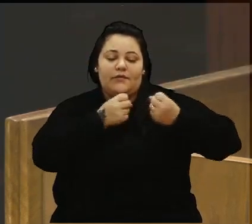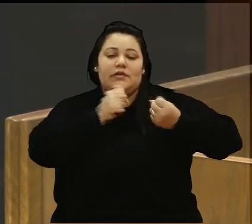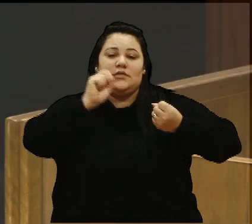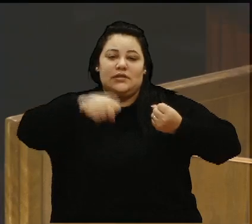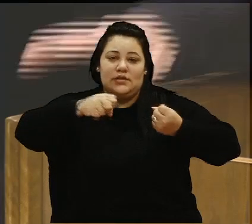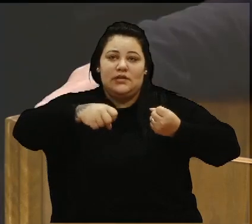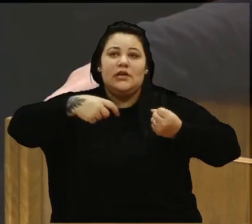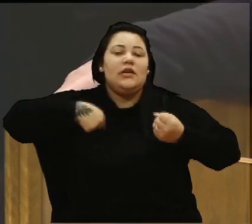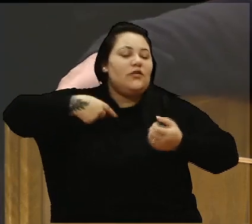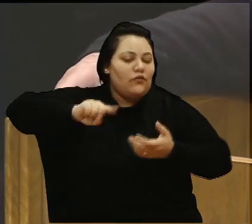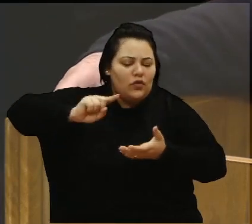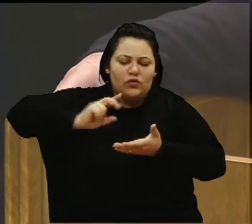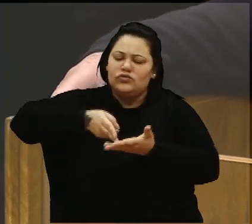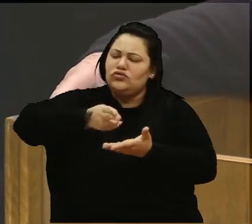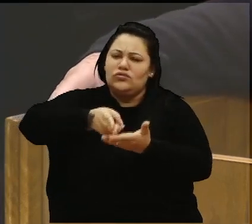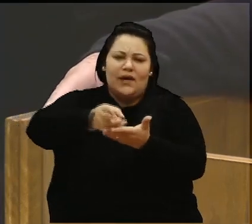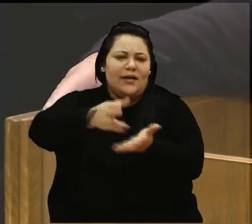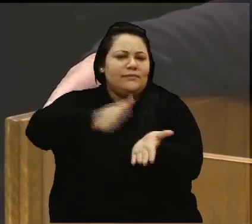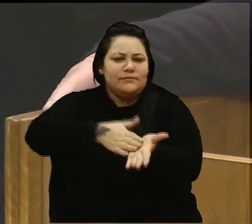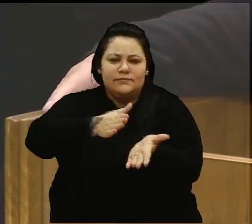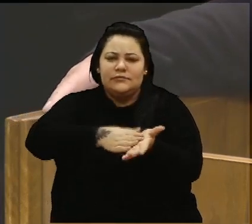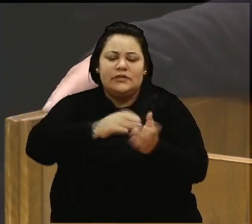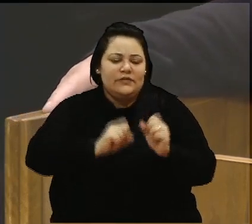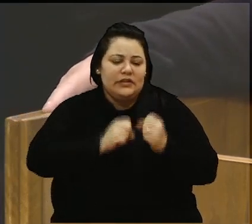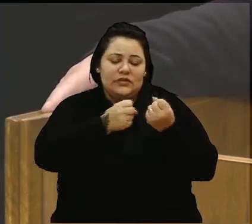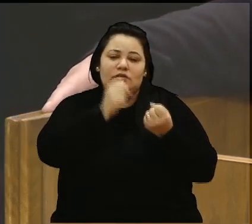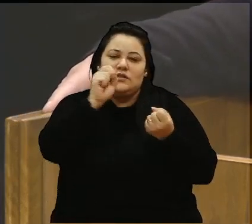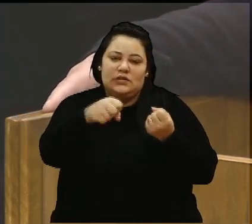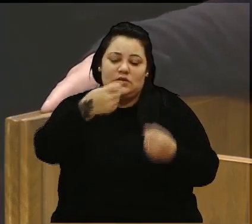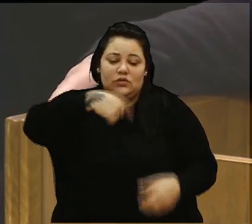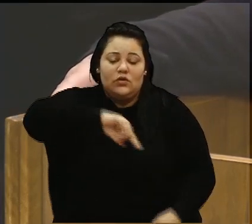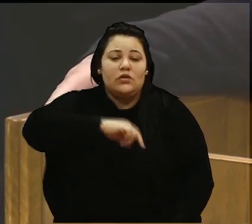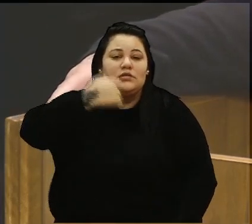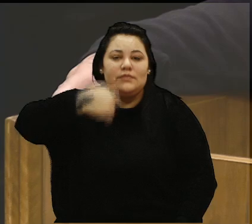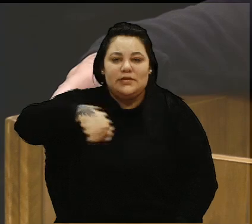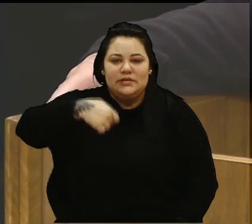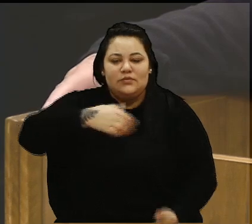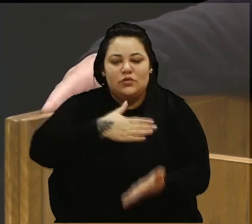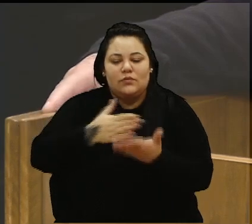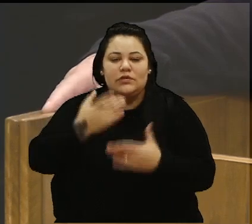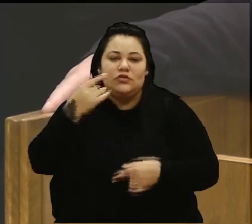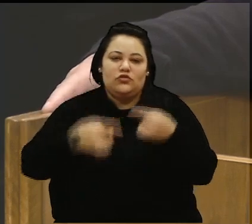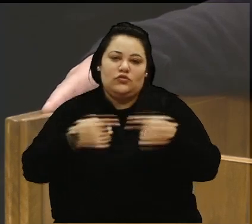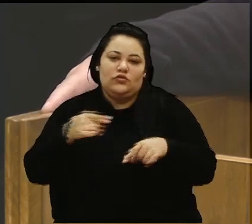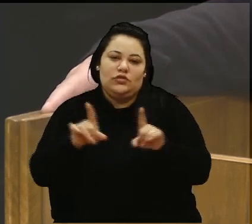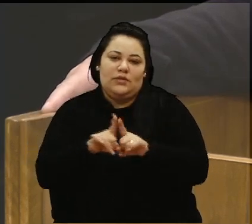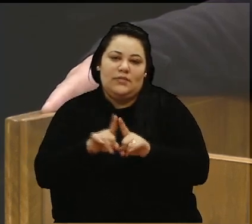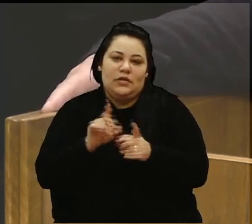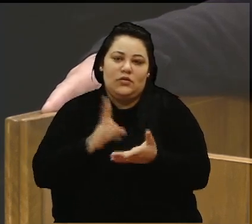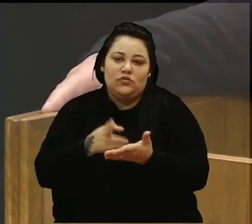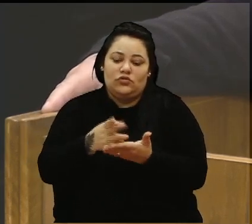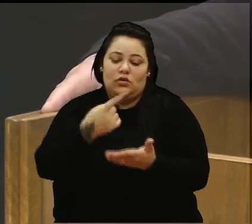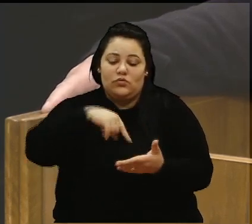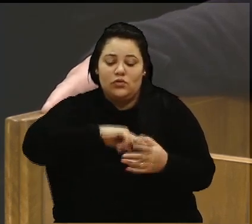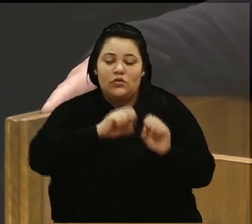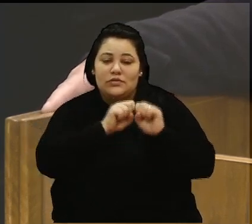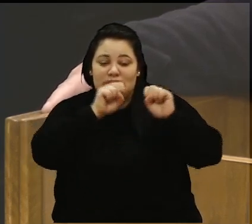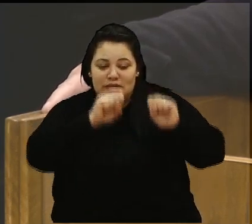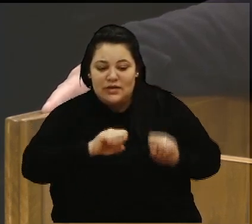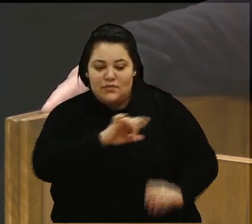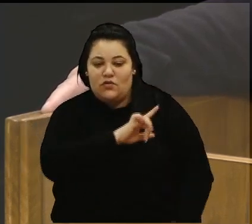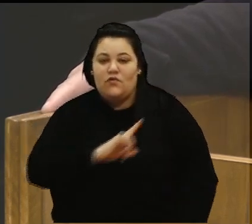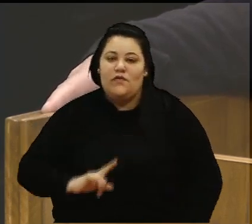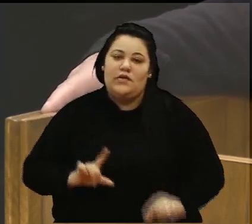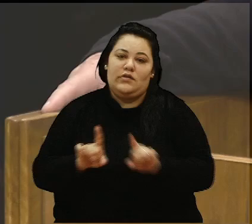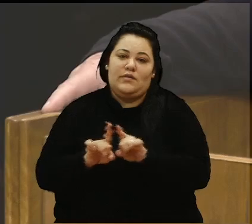vou continuar batendo nessa tecla que nós temos que passar a discutir efetivamente o nosso sistema de governo,